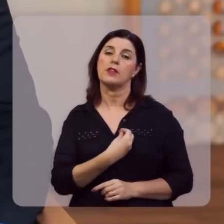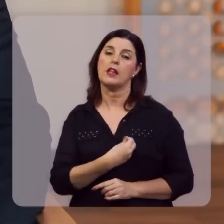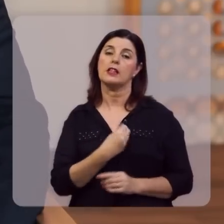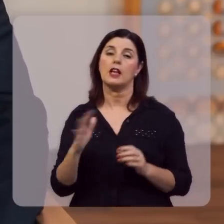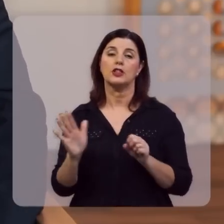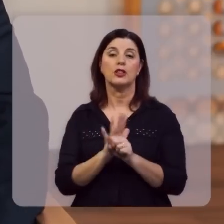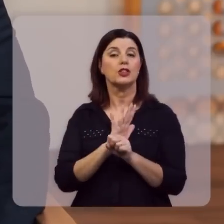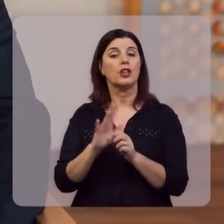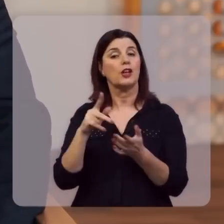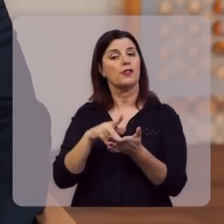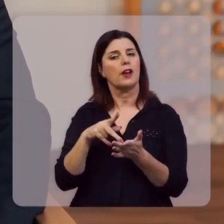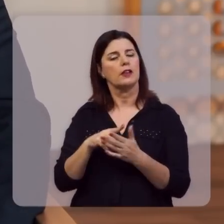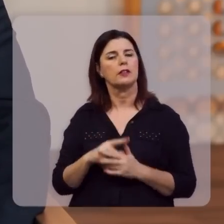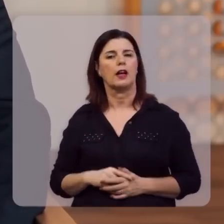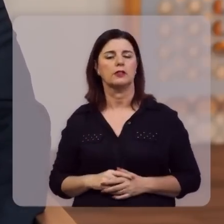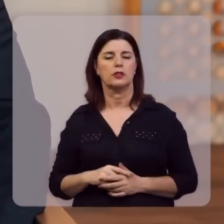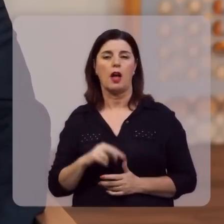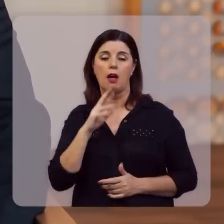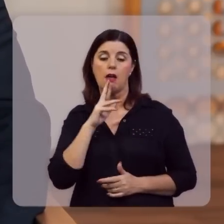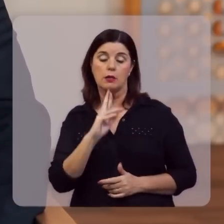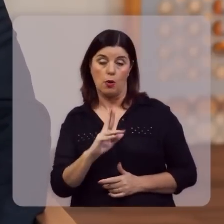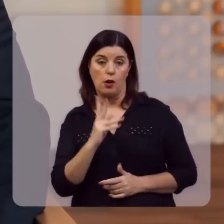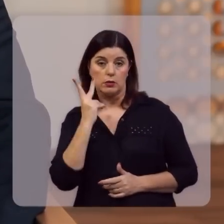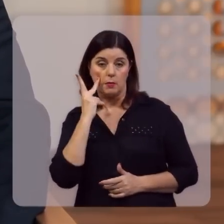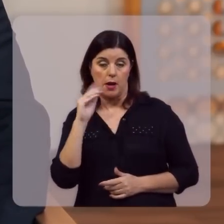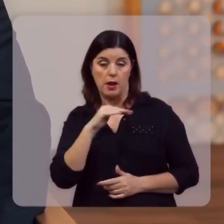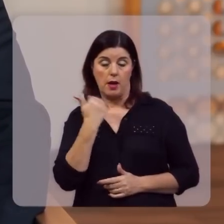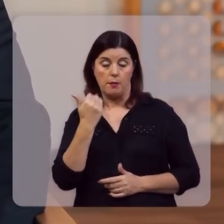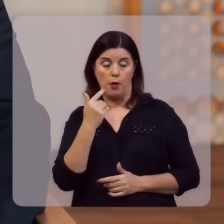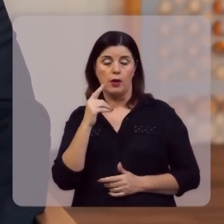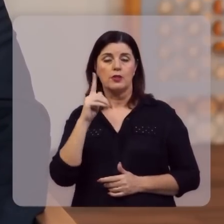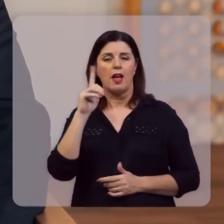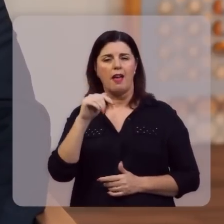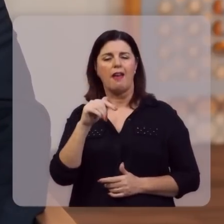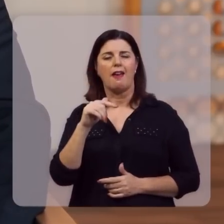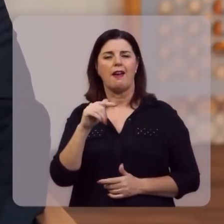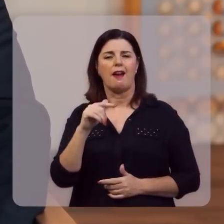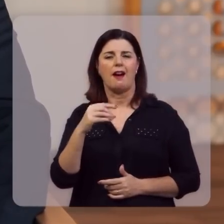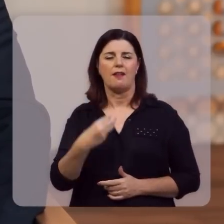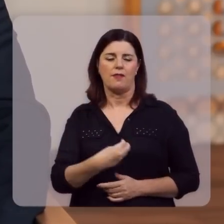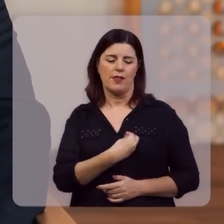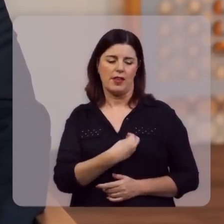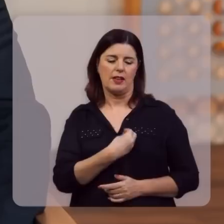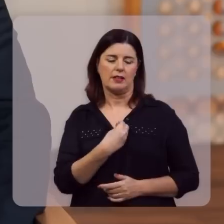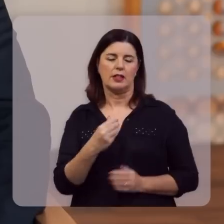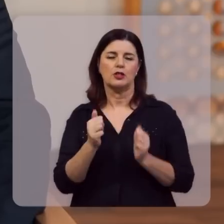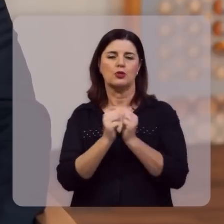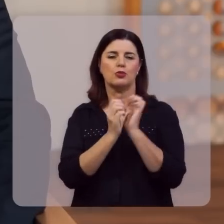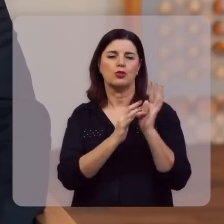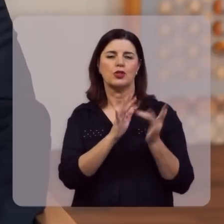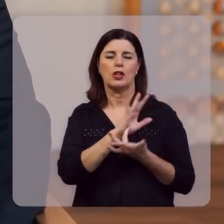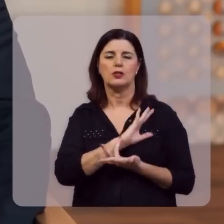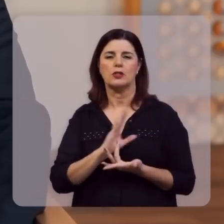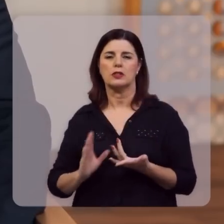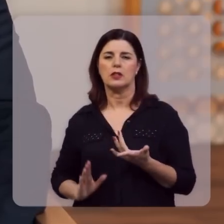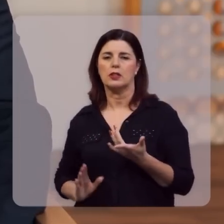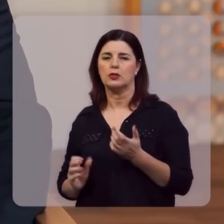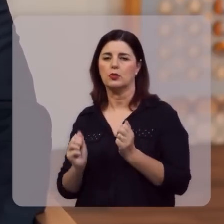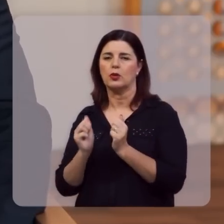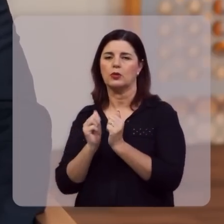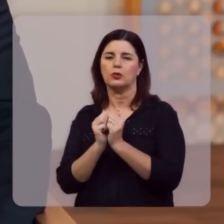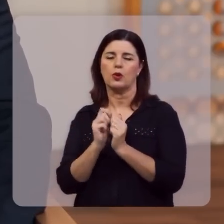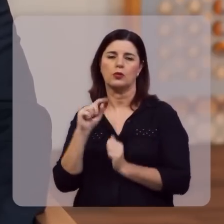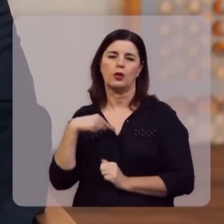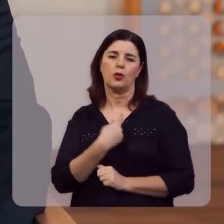abundância. Então, a solução para a morte, em todos os sentidos, é a vida de Cristo